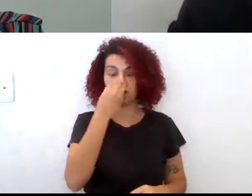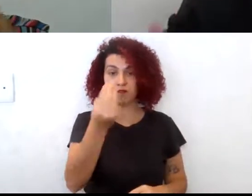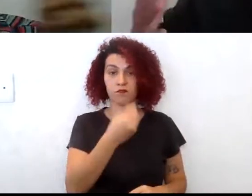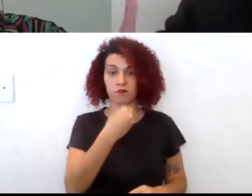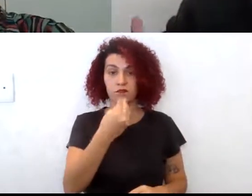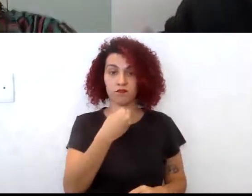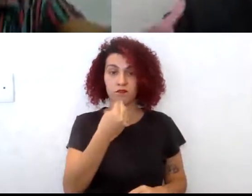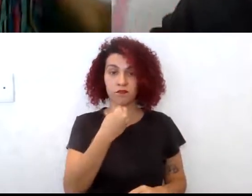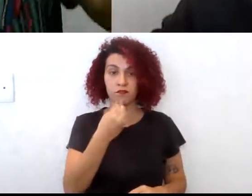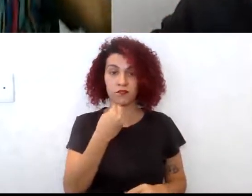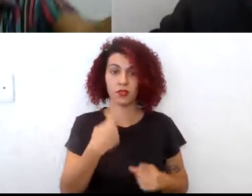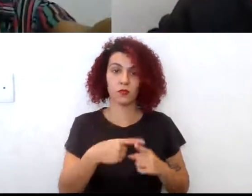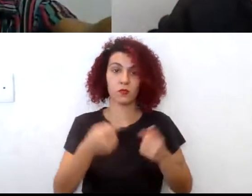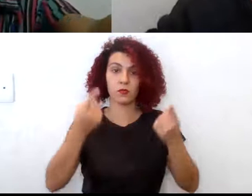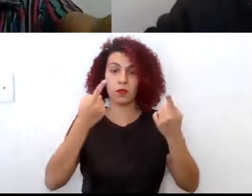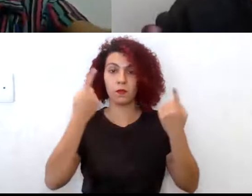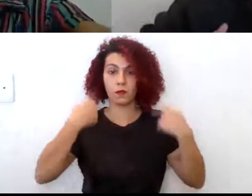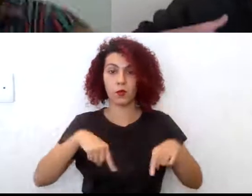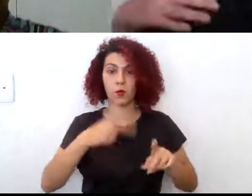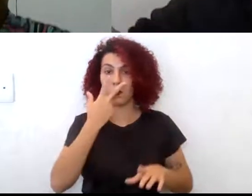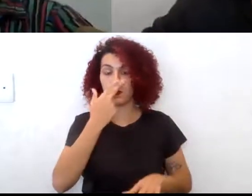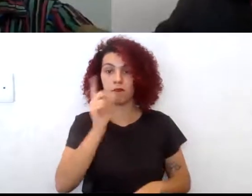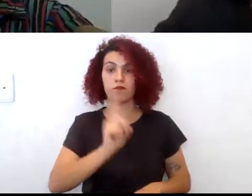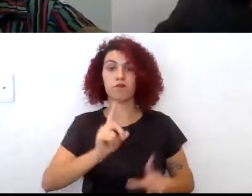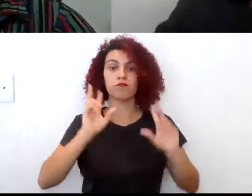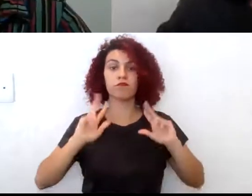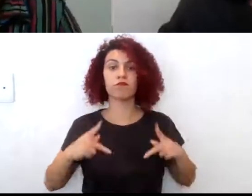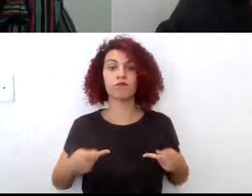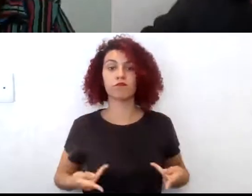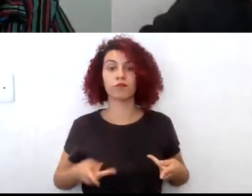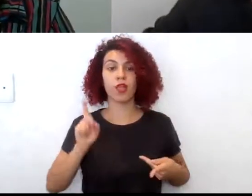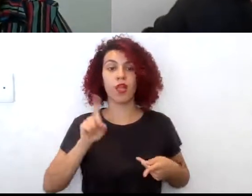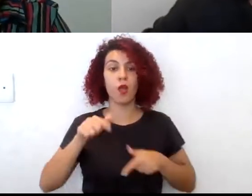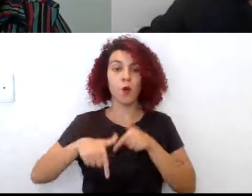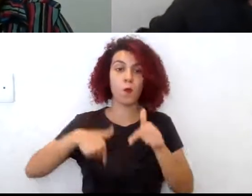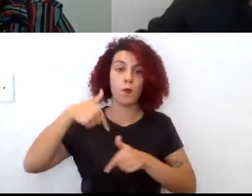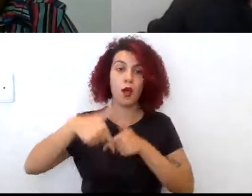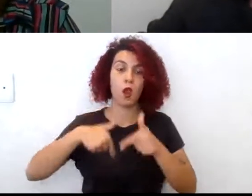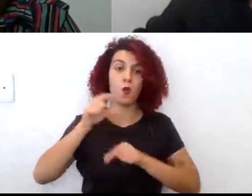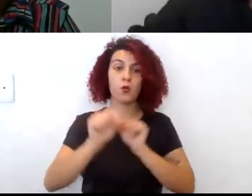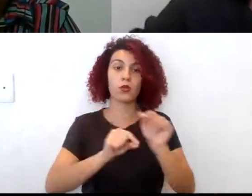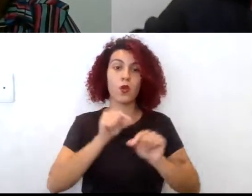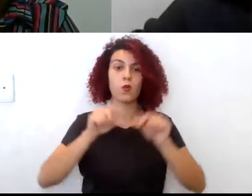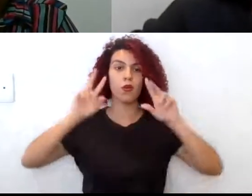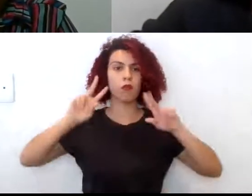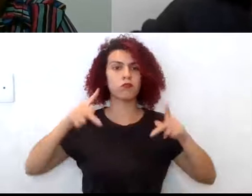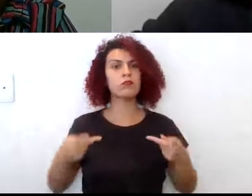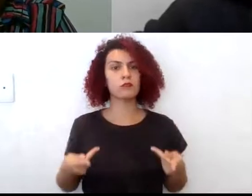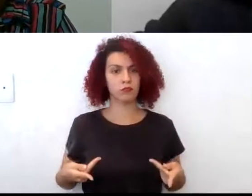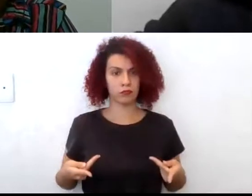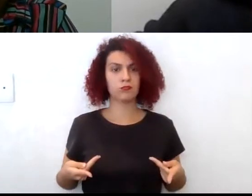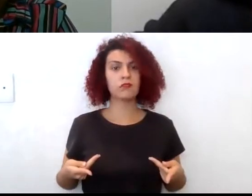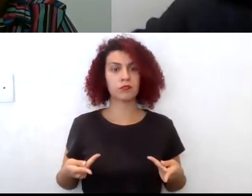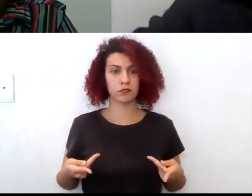dos corpos humanos e aí é uma luta pela humanidade nessa em uma luta muito